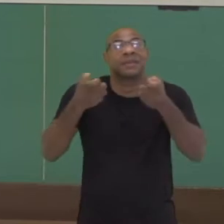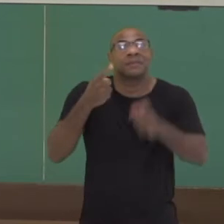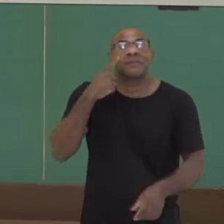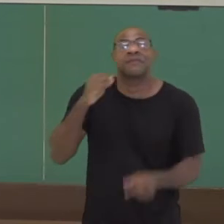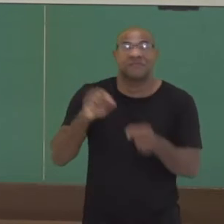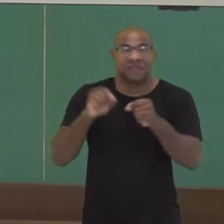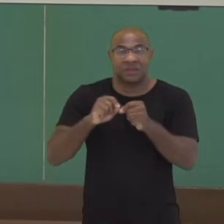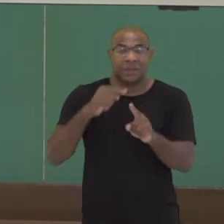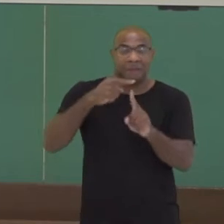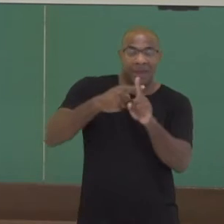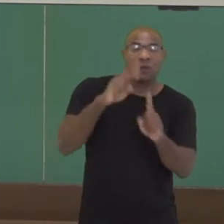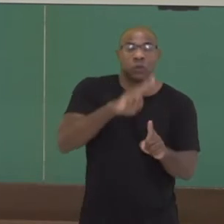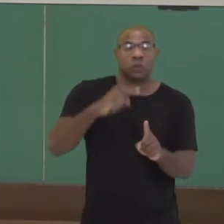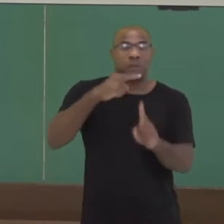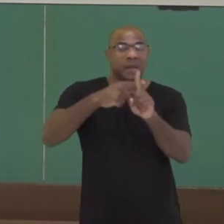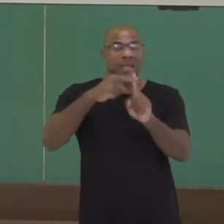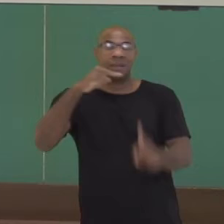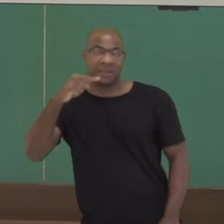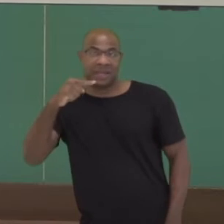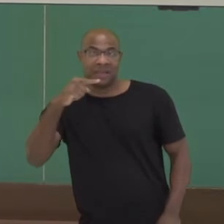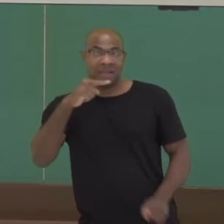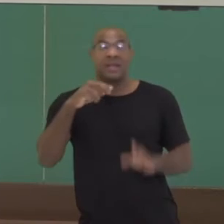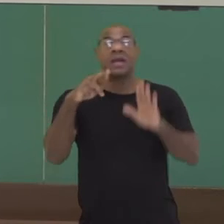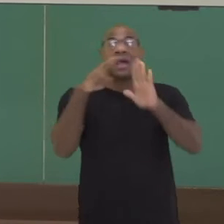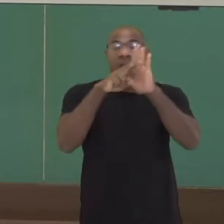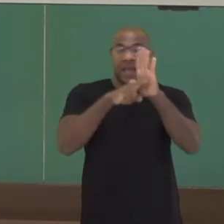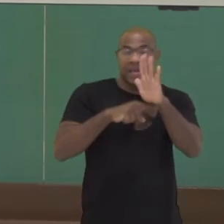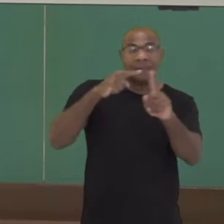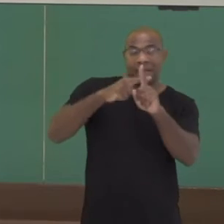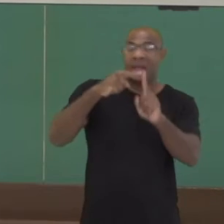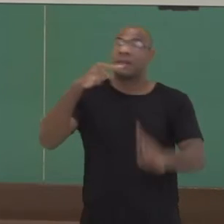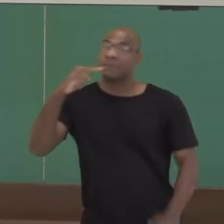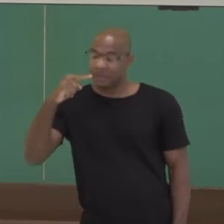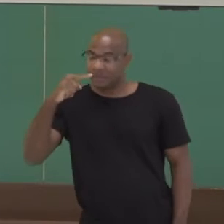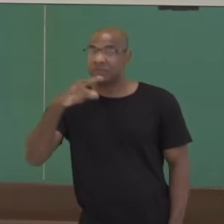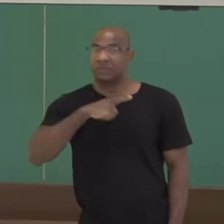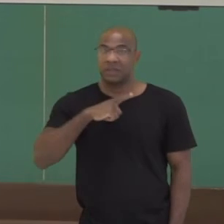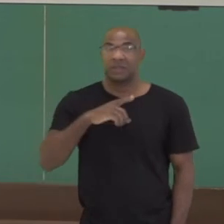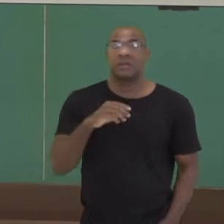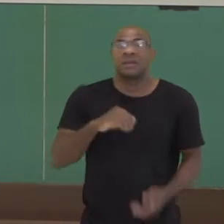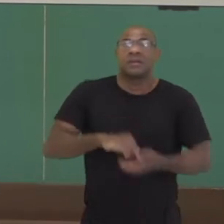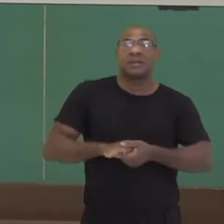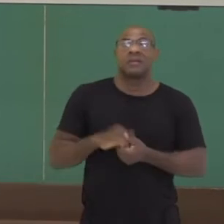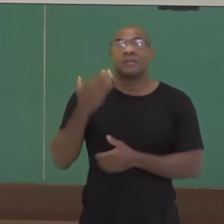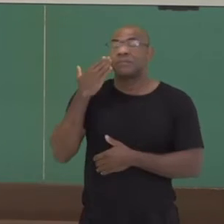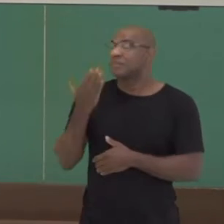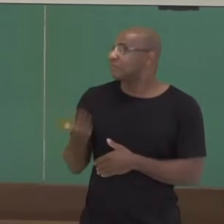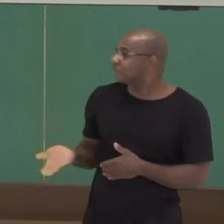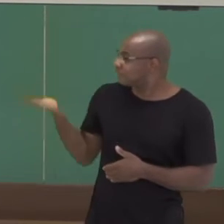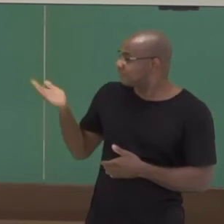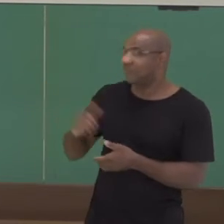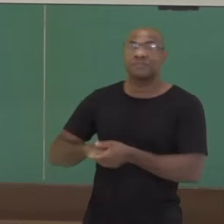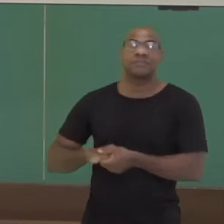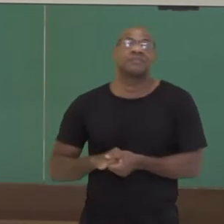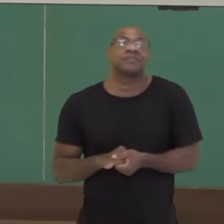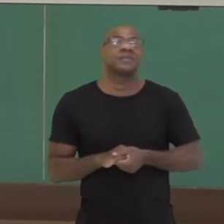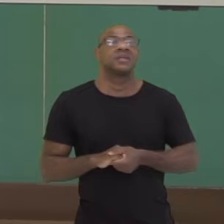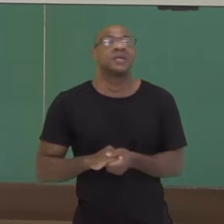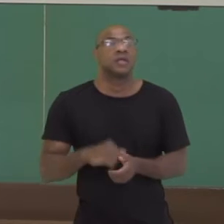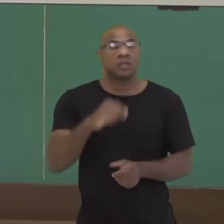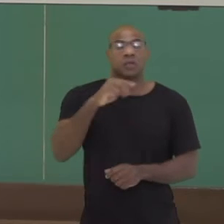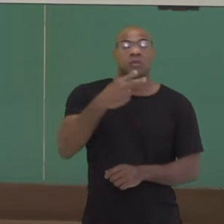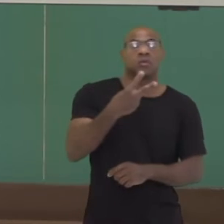jogo do sinal, ele aplicou a regra do sinal, onde dois sinais positivos são transformados em um